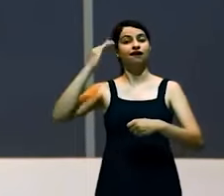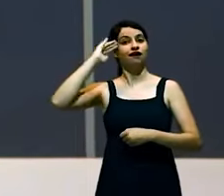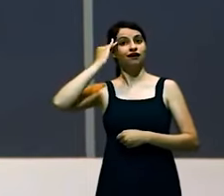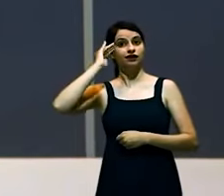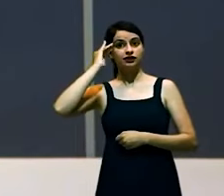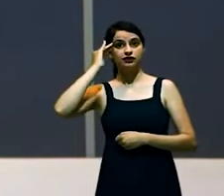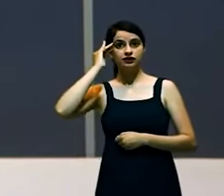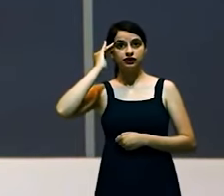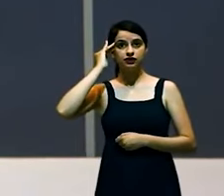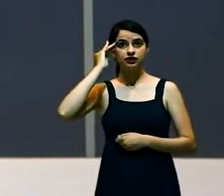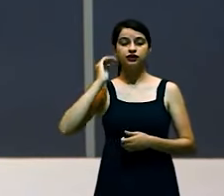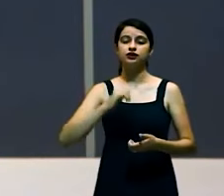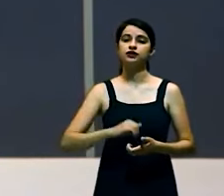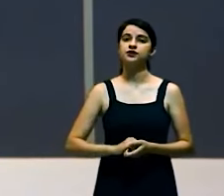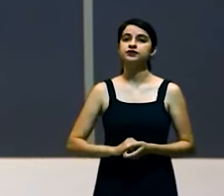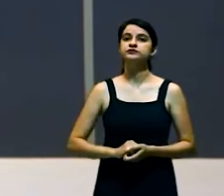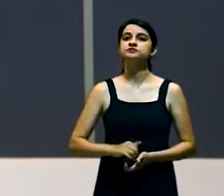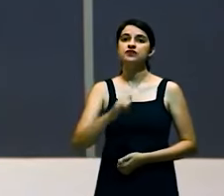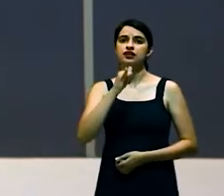Não é obrigação do diácono